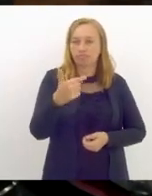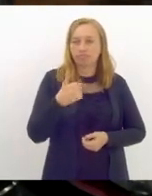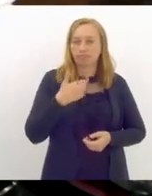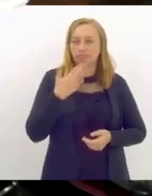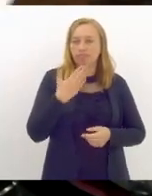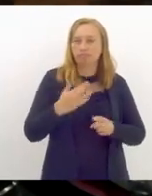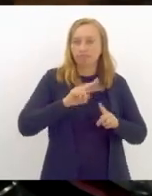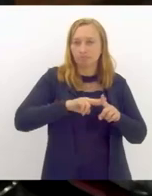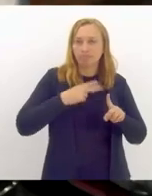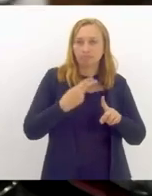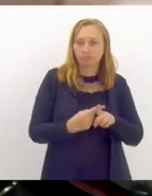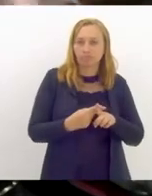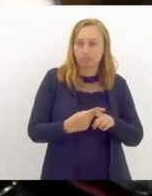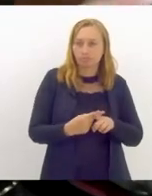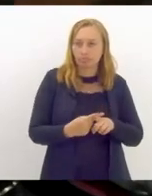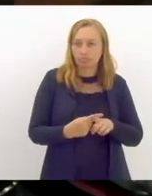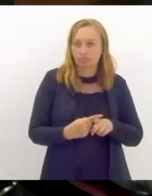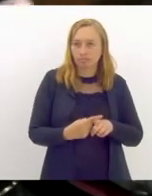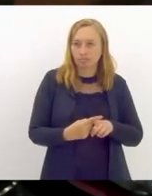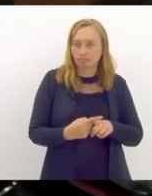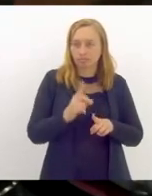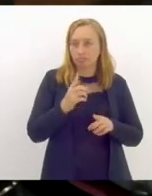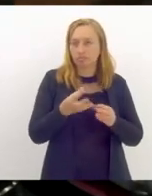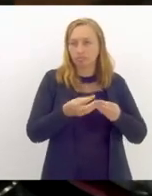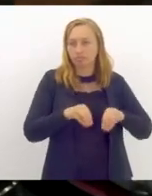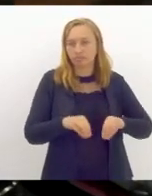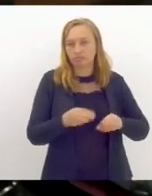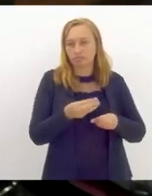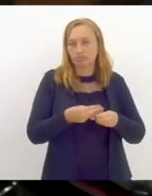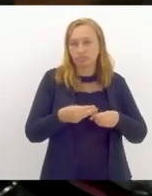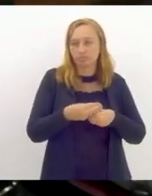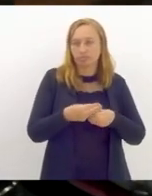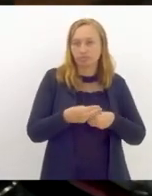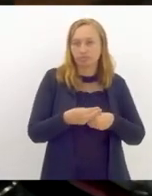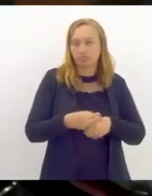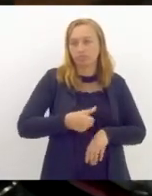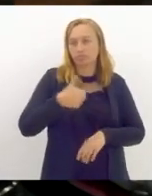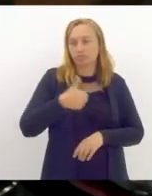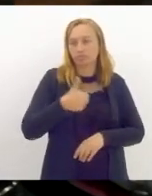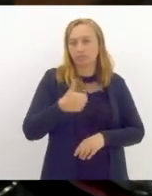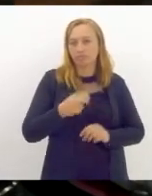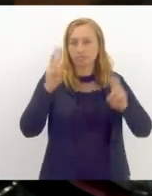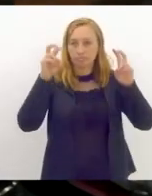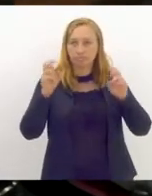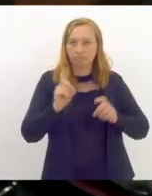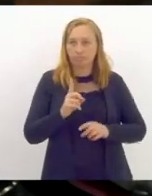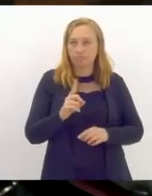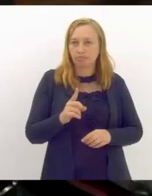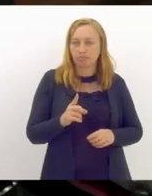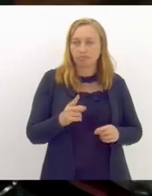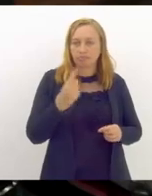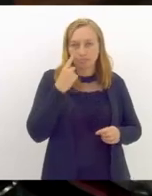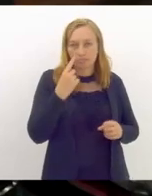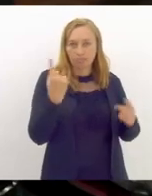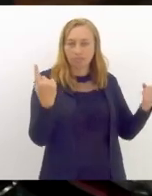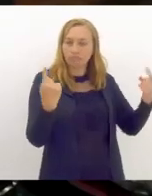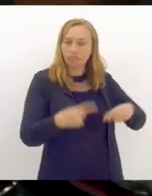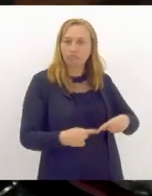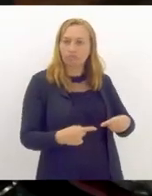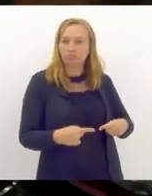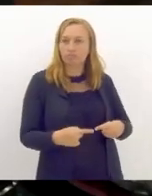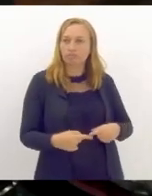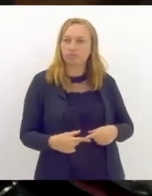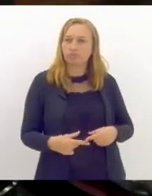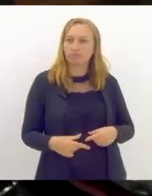né Para que de maneira alguma fosse afetadas contra os dos Municípios e No primeiro caso disse olha para não parecer uma disputa que